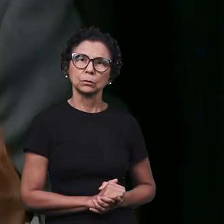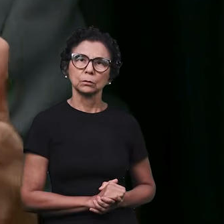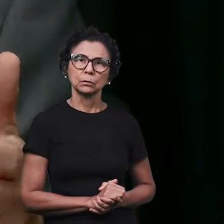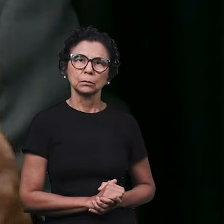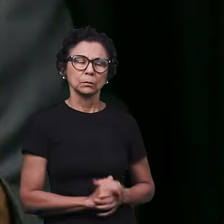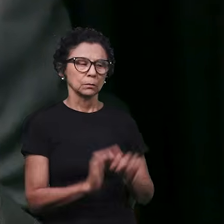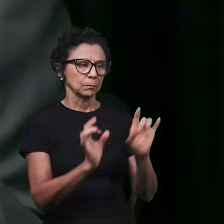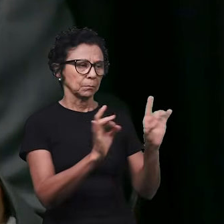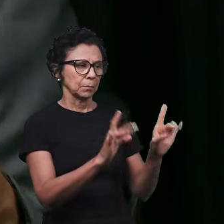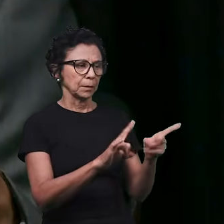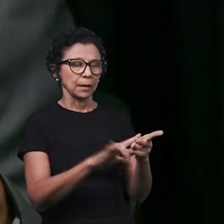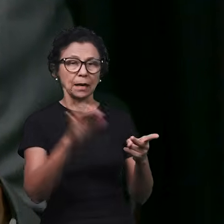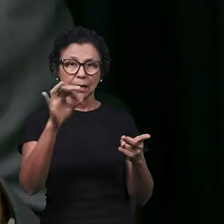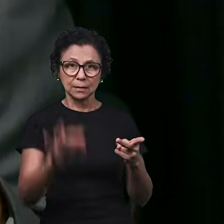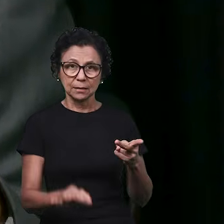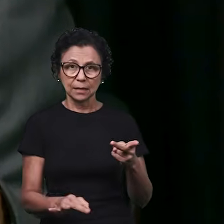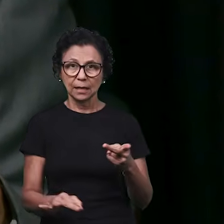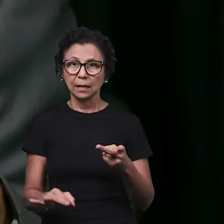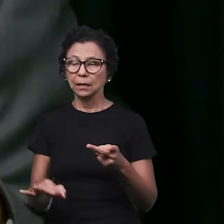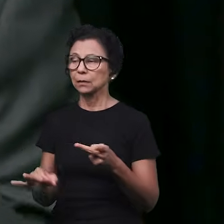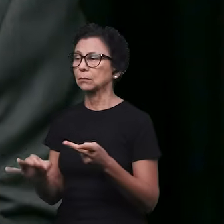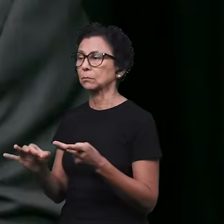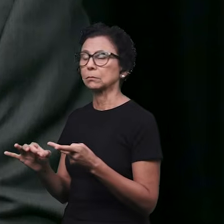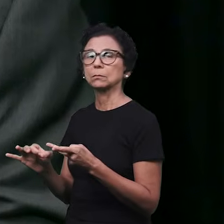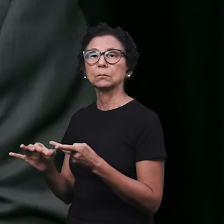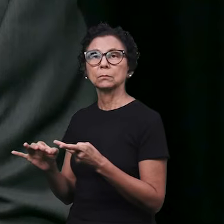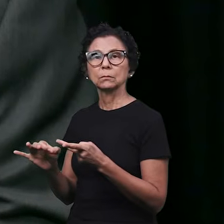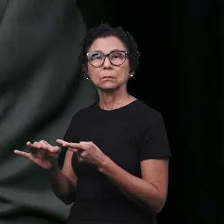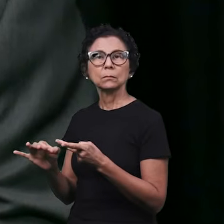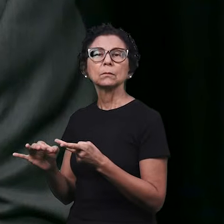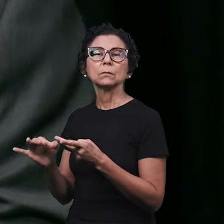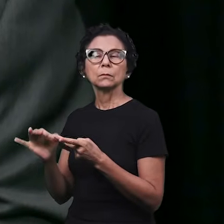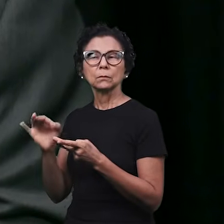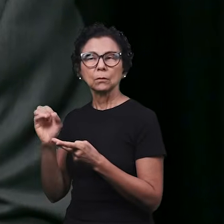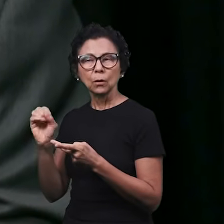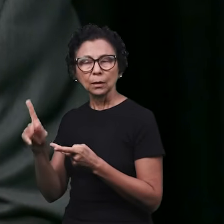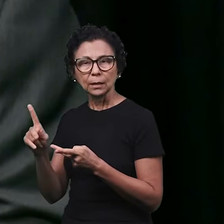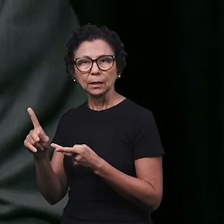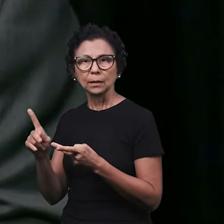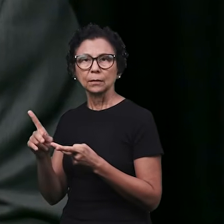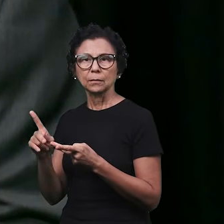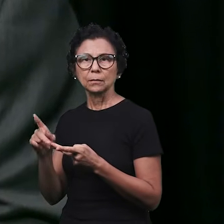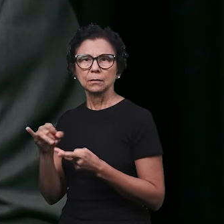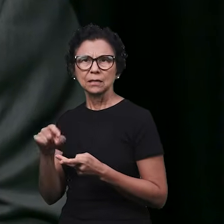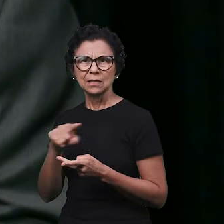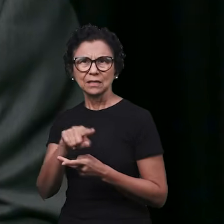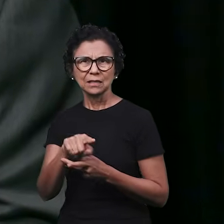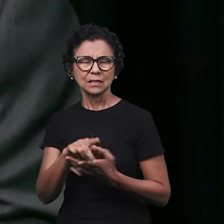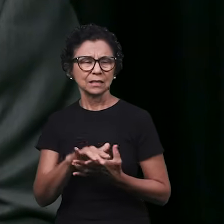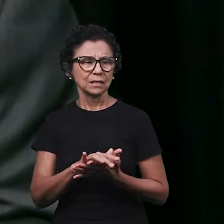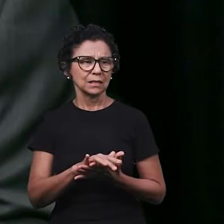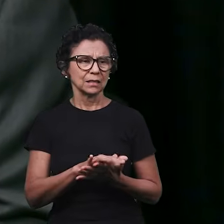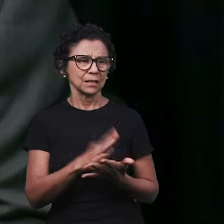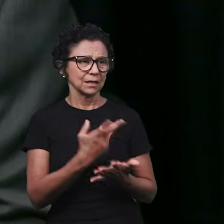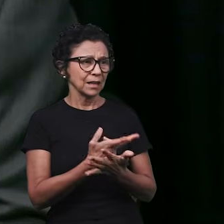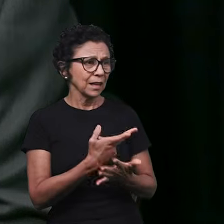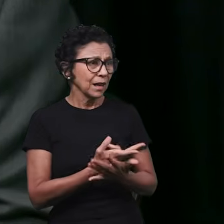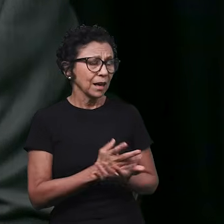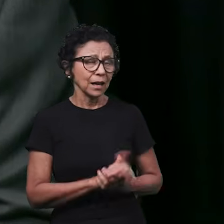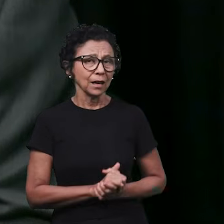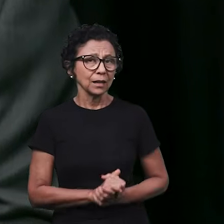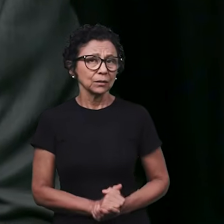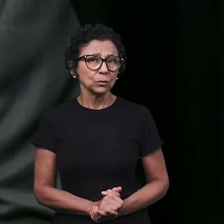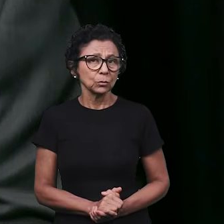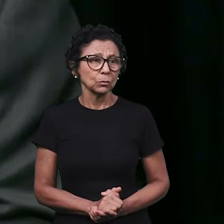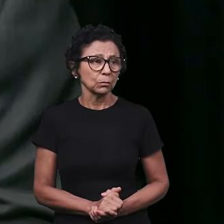questão. É certo ou é errado? A Bíblia diz, olha, se isso escandaliza ao fraco, não é o forte, não.